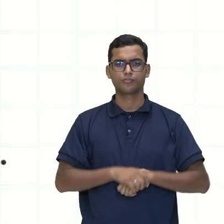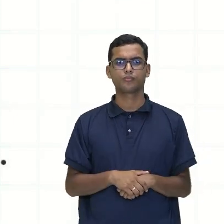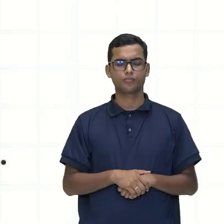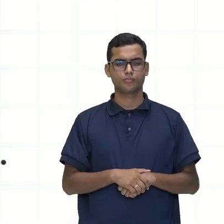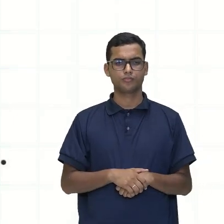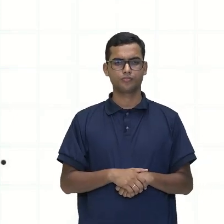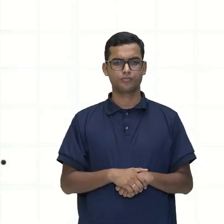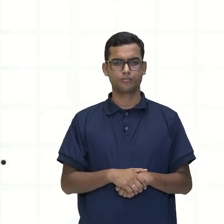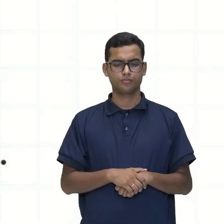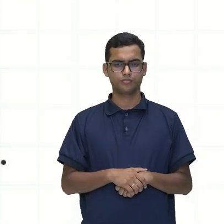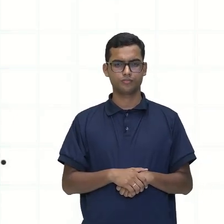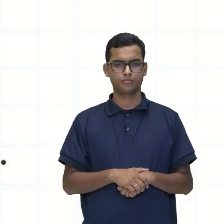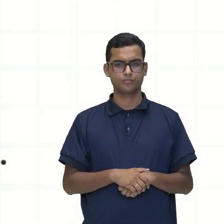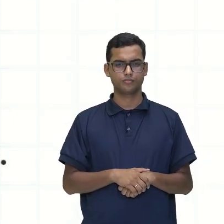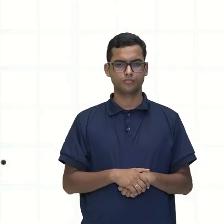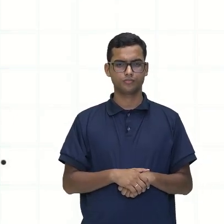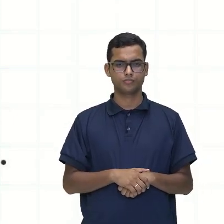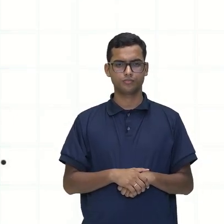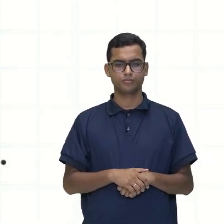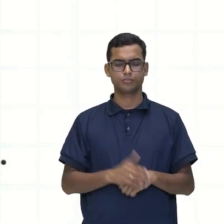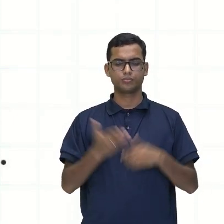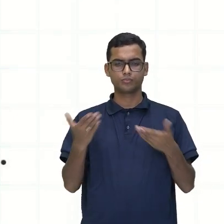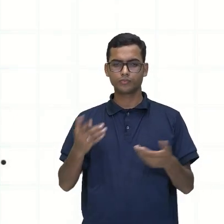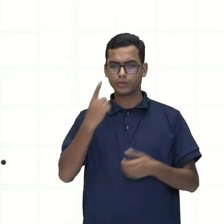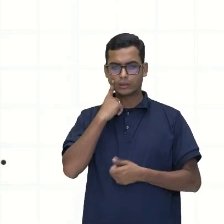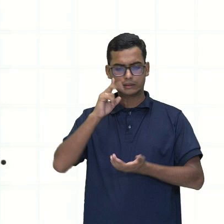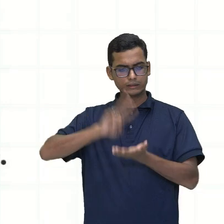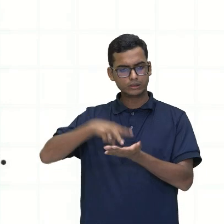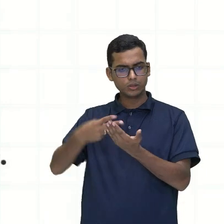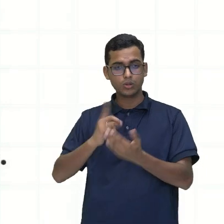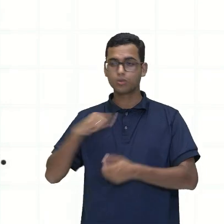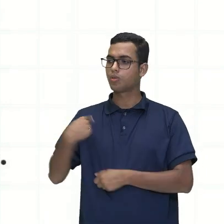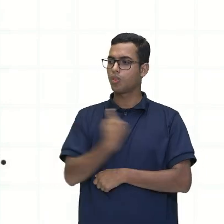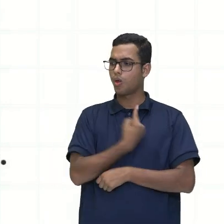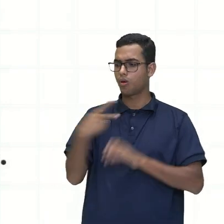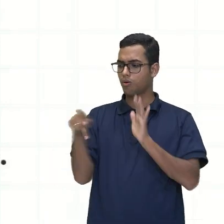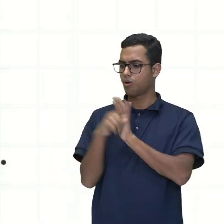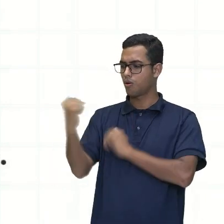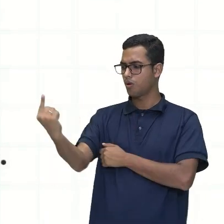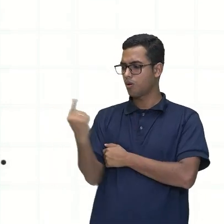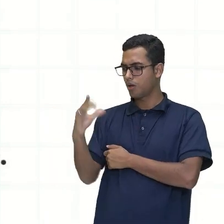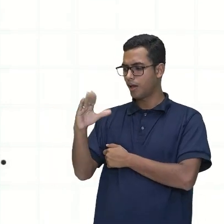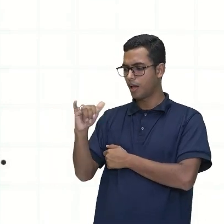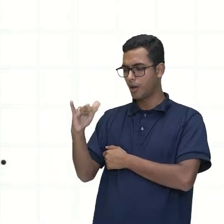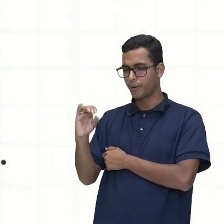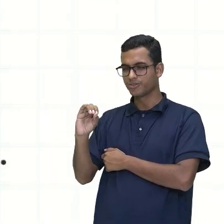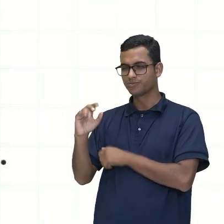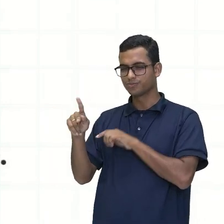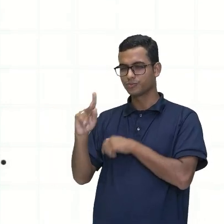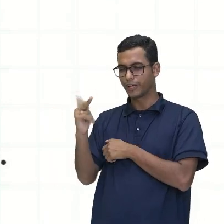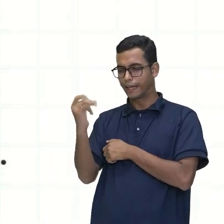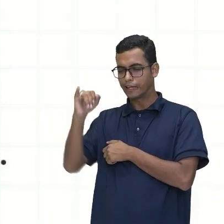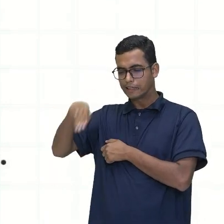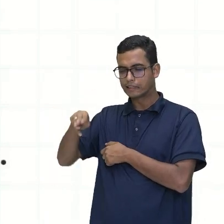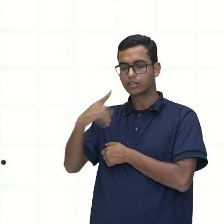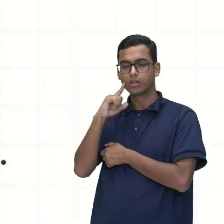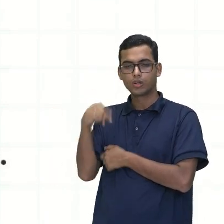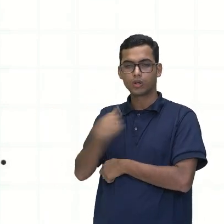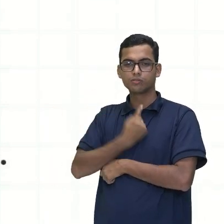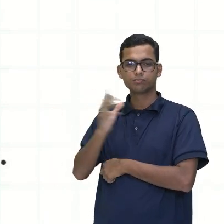o escutamos, ok? Escutamos o Caio, escutamos a ele. Próxima frase. Here are